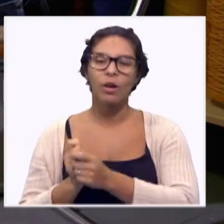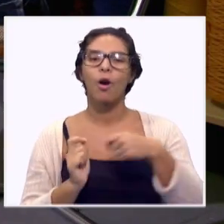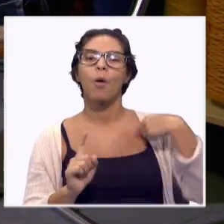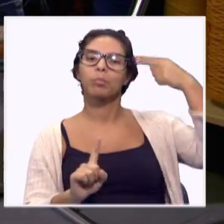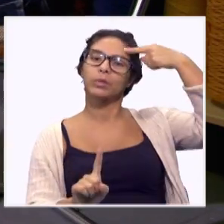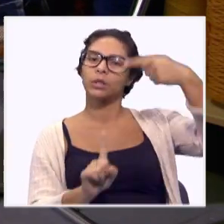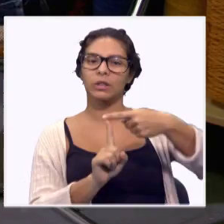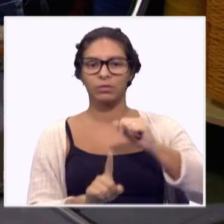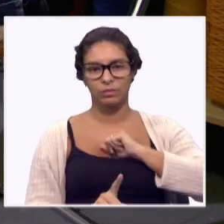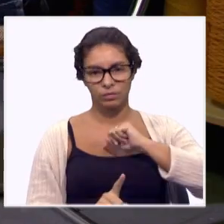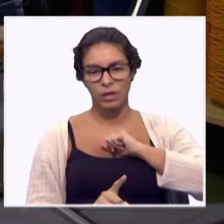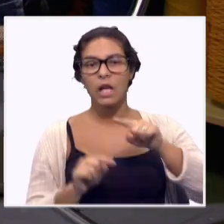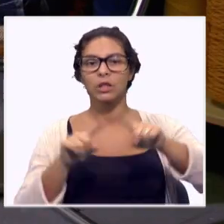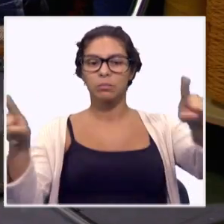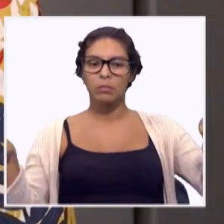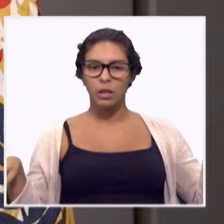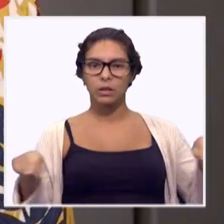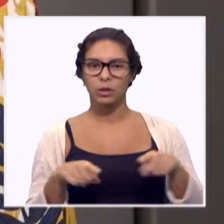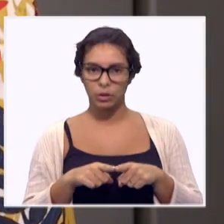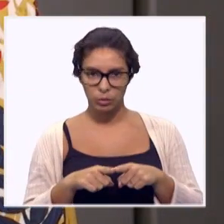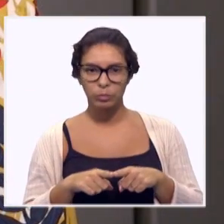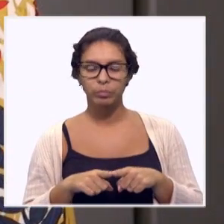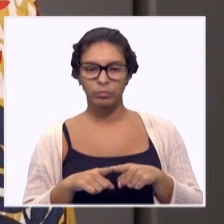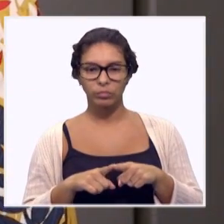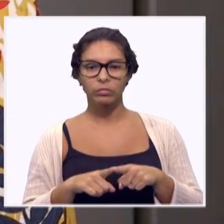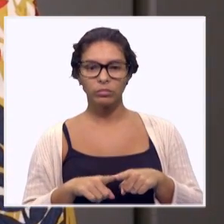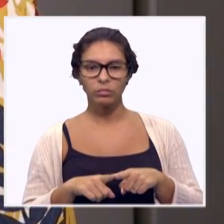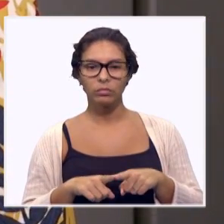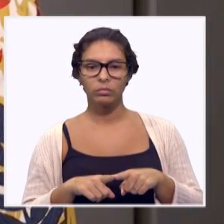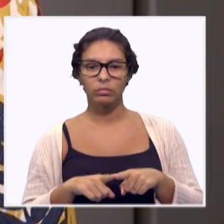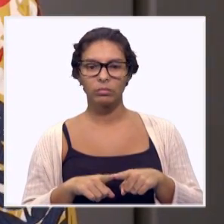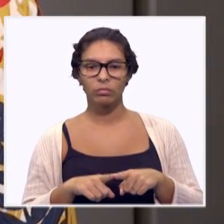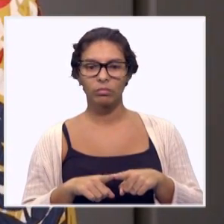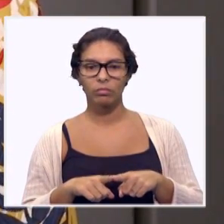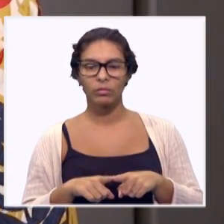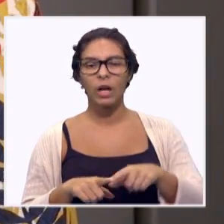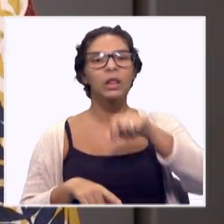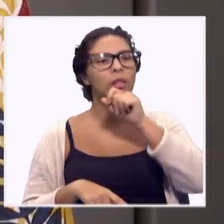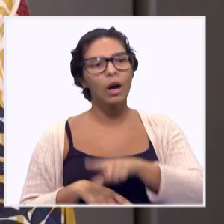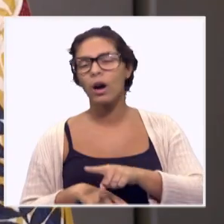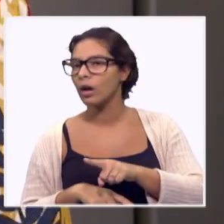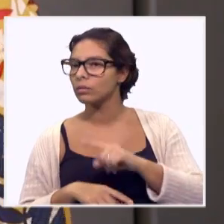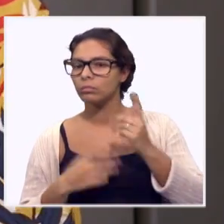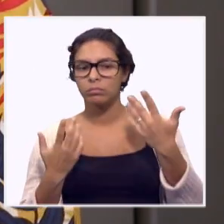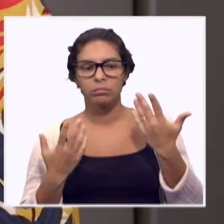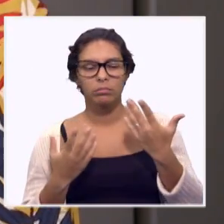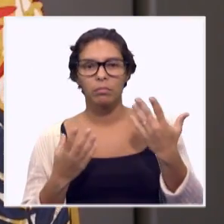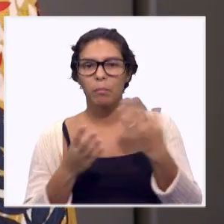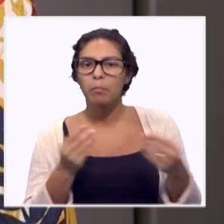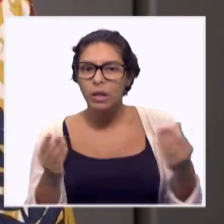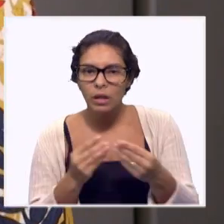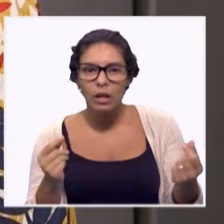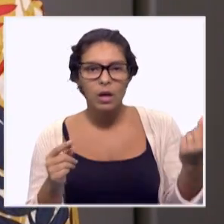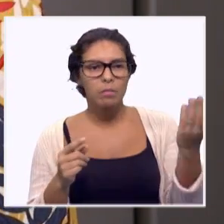mas o objetivo é ser um espaço onde possa construir